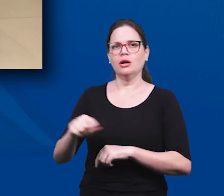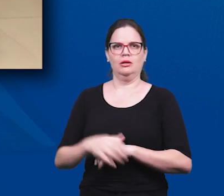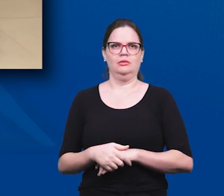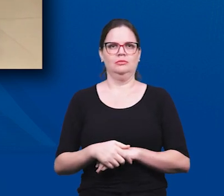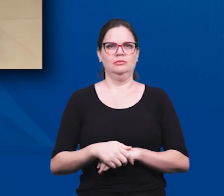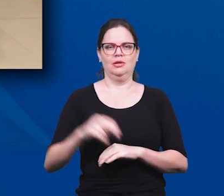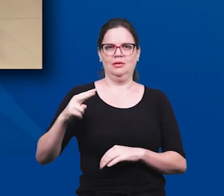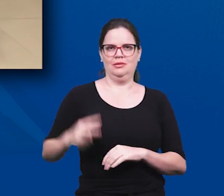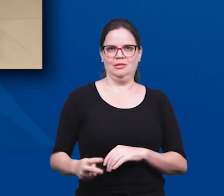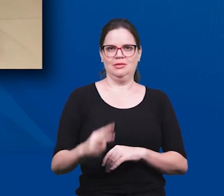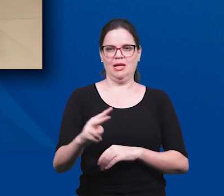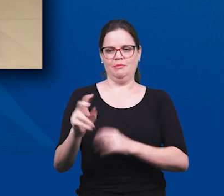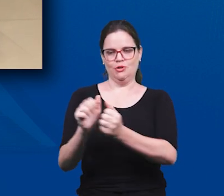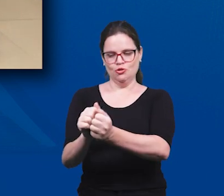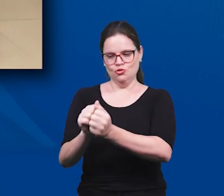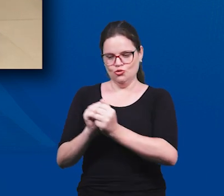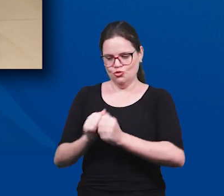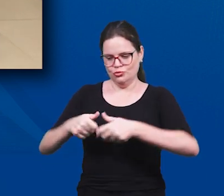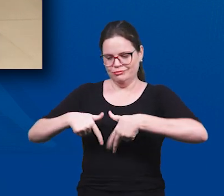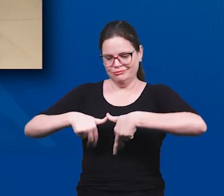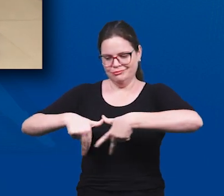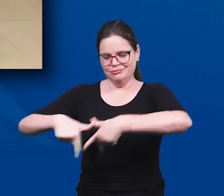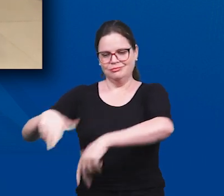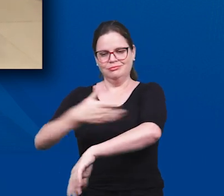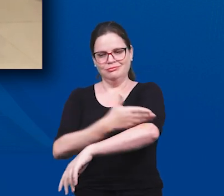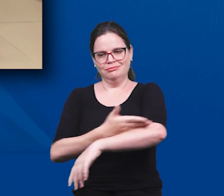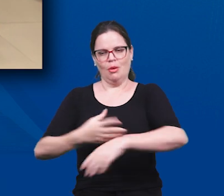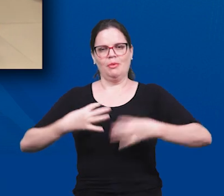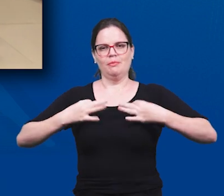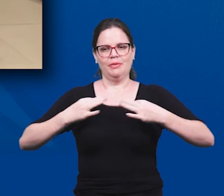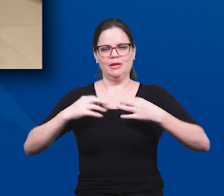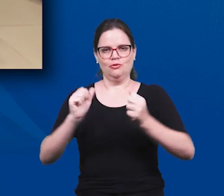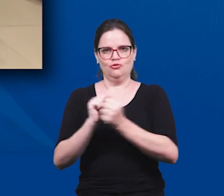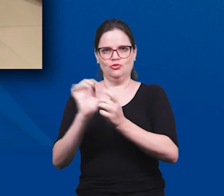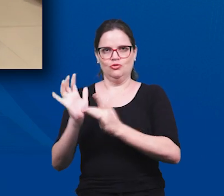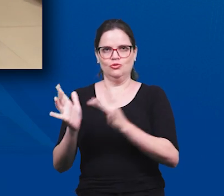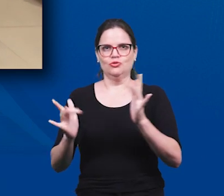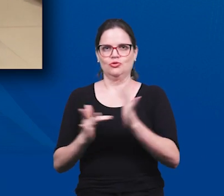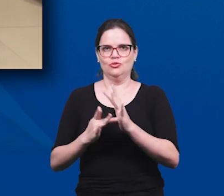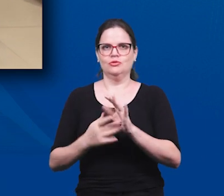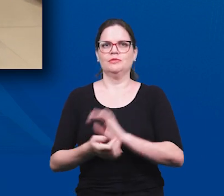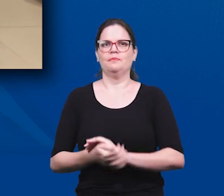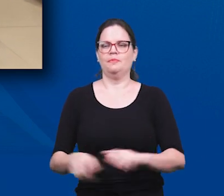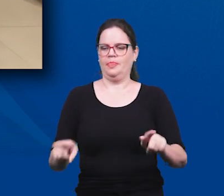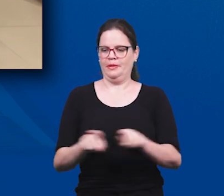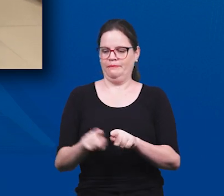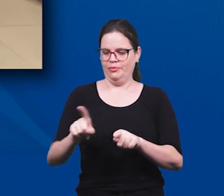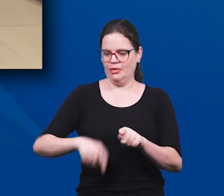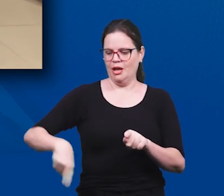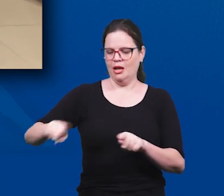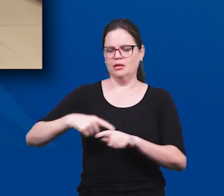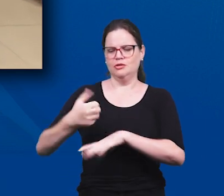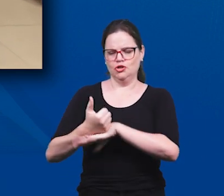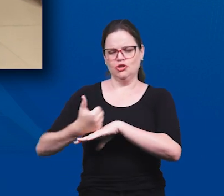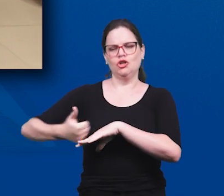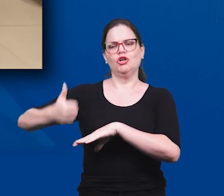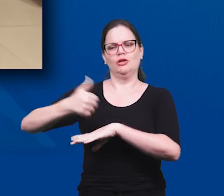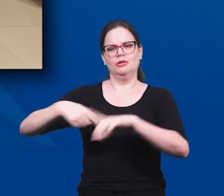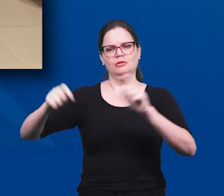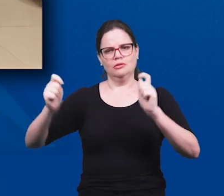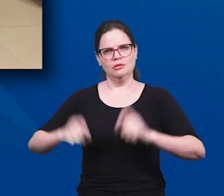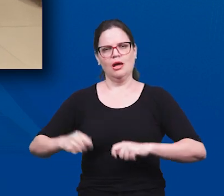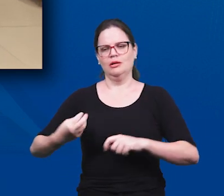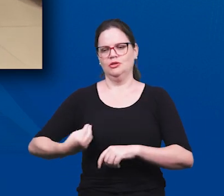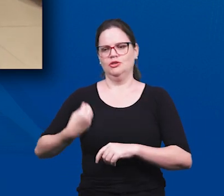igreja? Andarão de branco com Jesus, serão considerados dignos